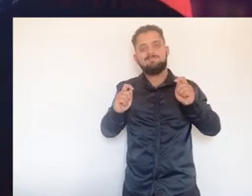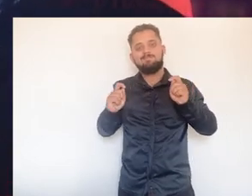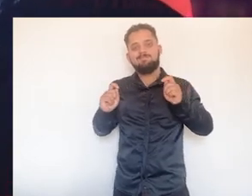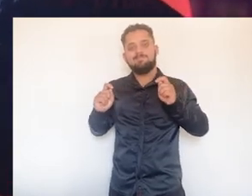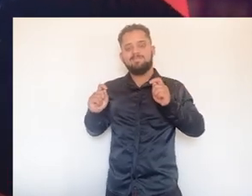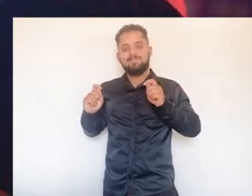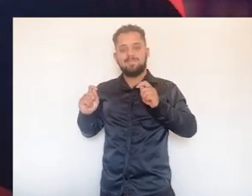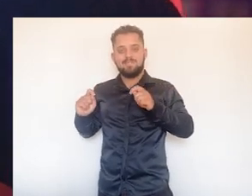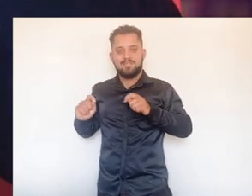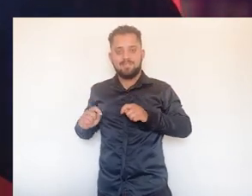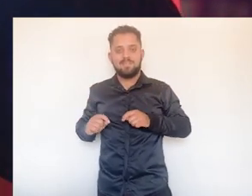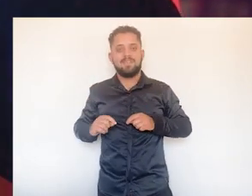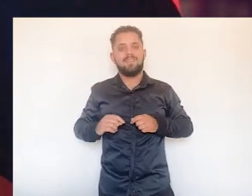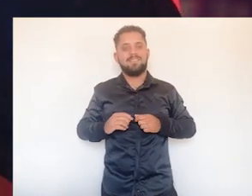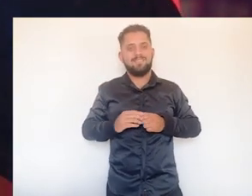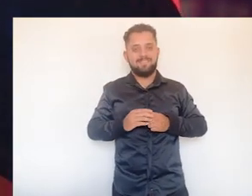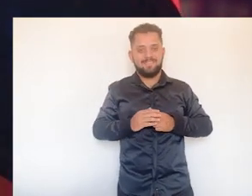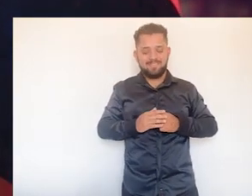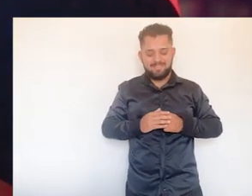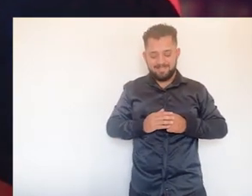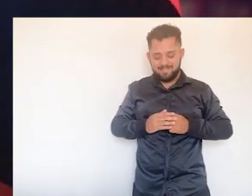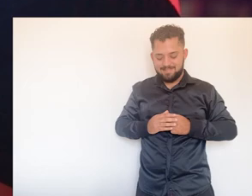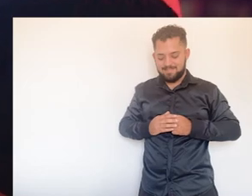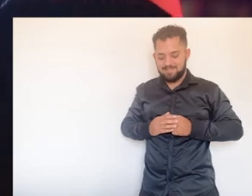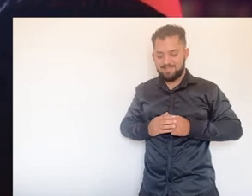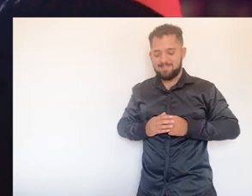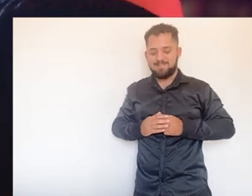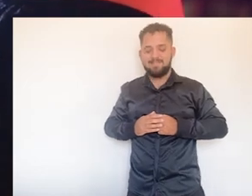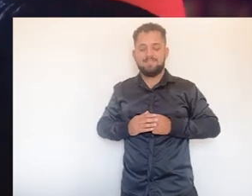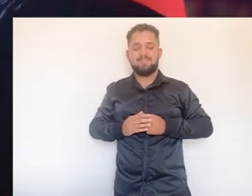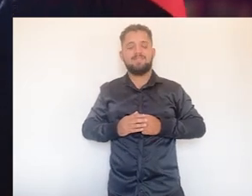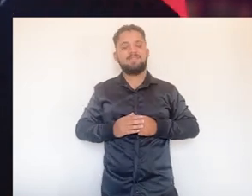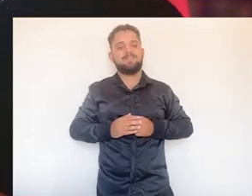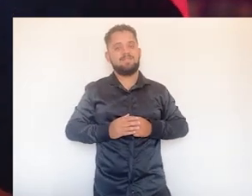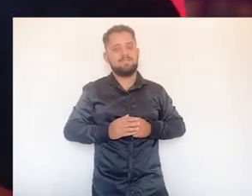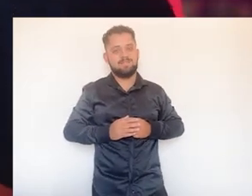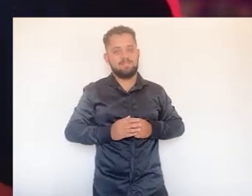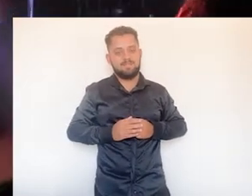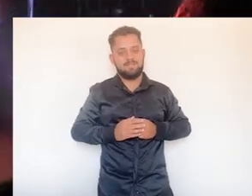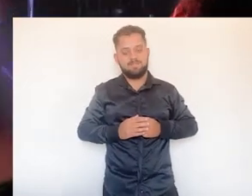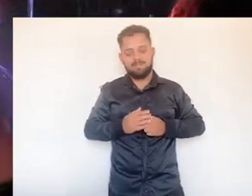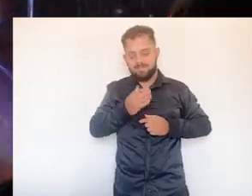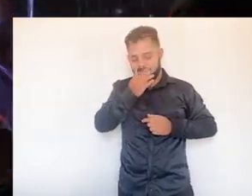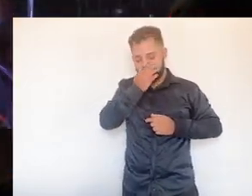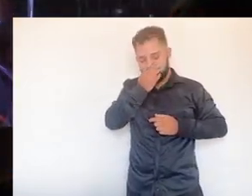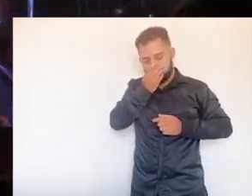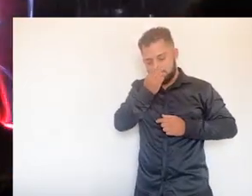eu sou